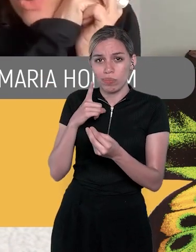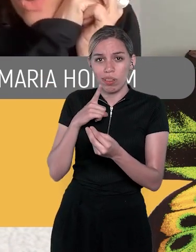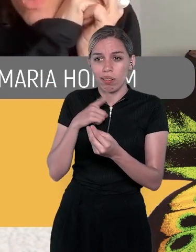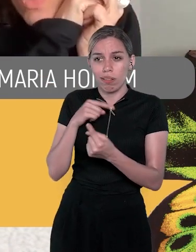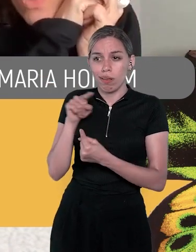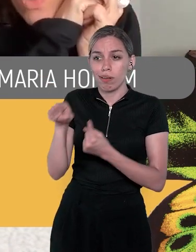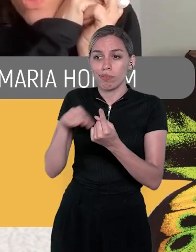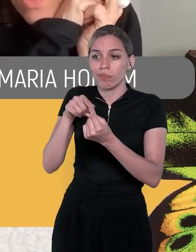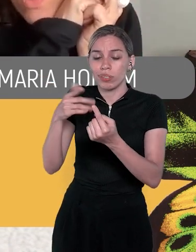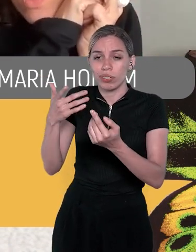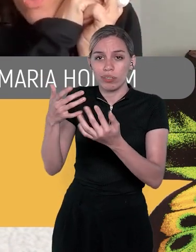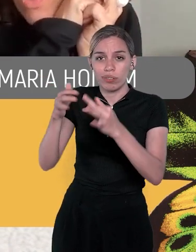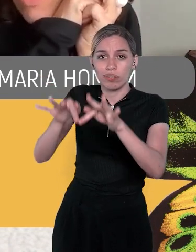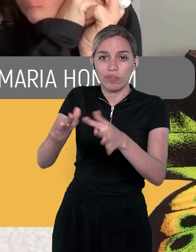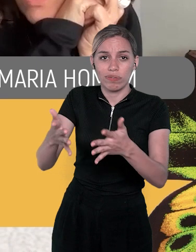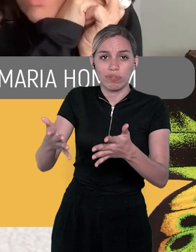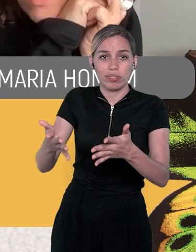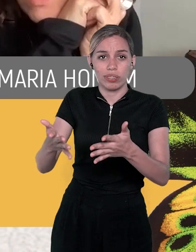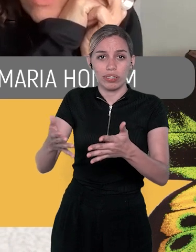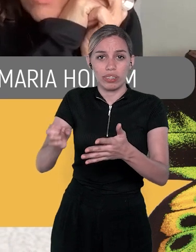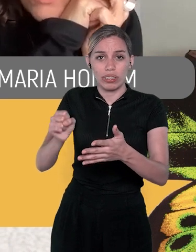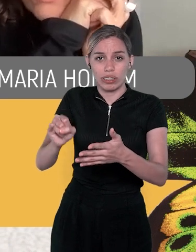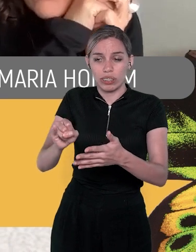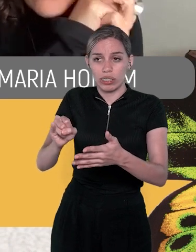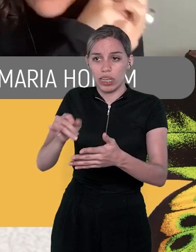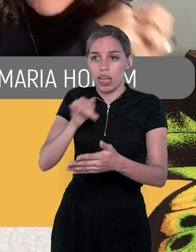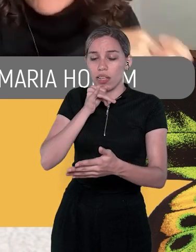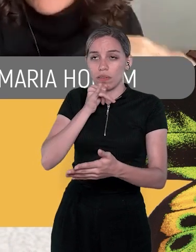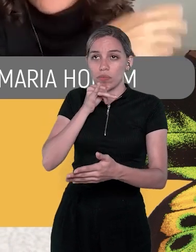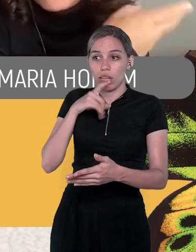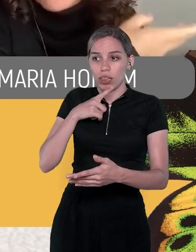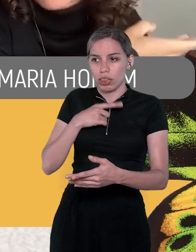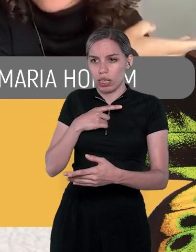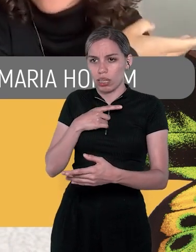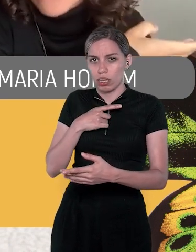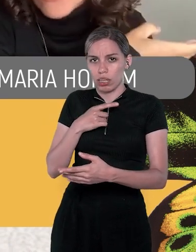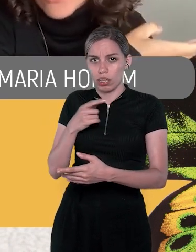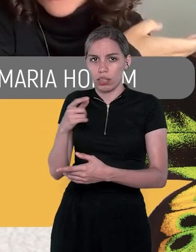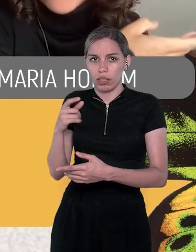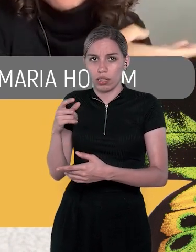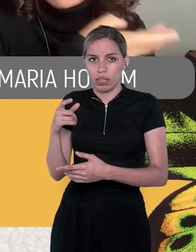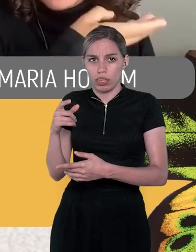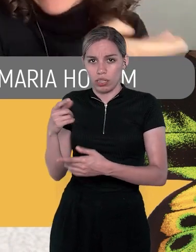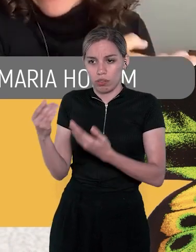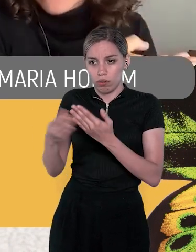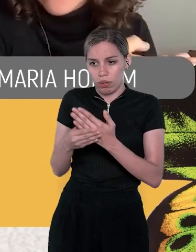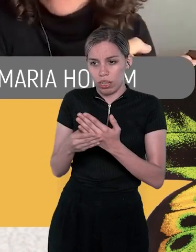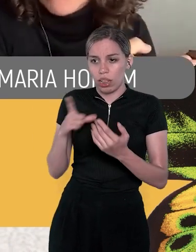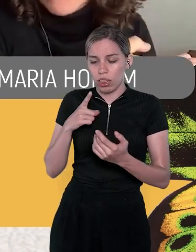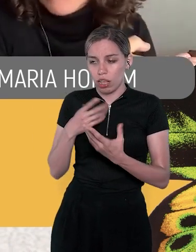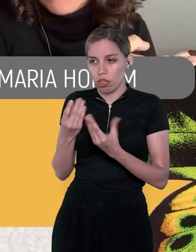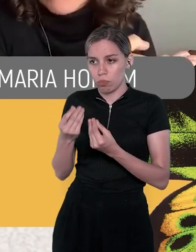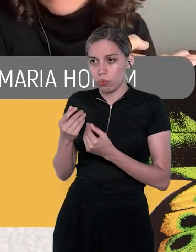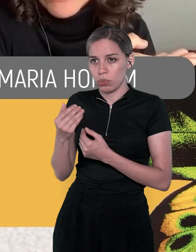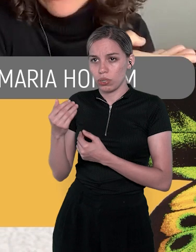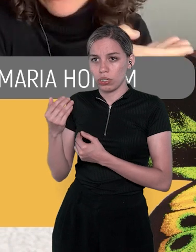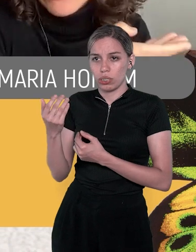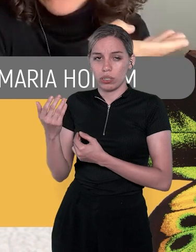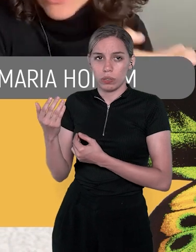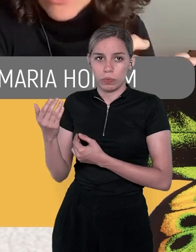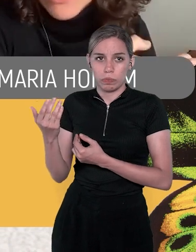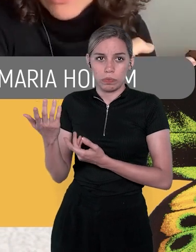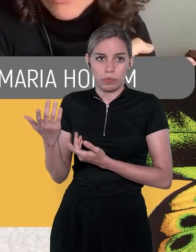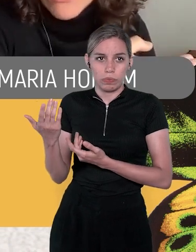nisso? Como? Como se a gente tem um monte de adolescente irado